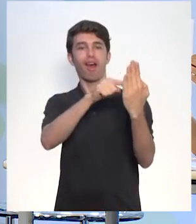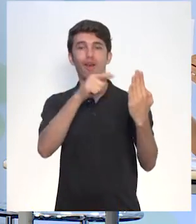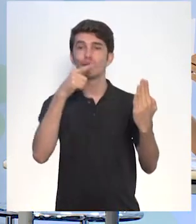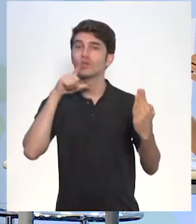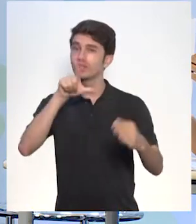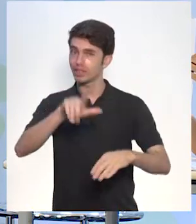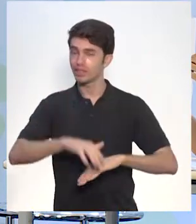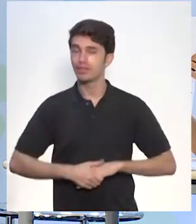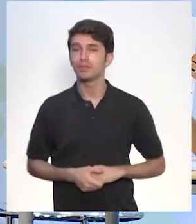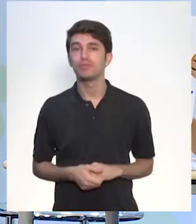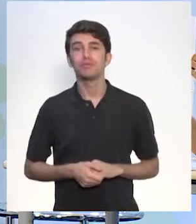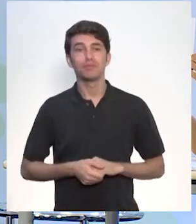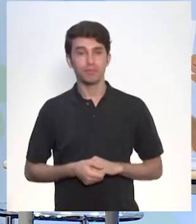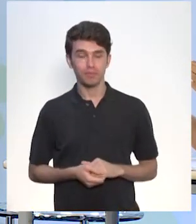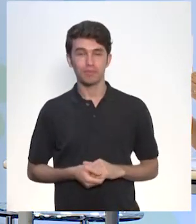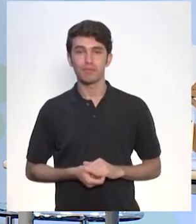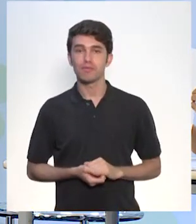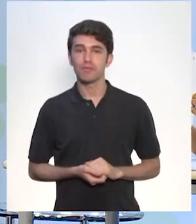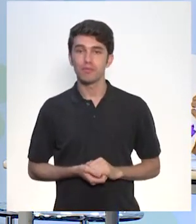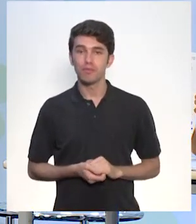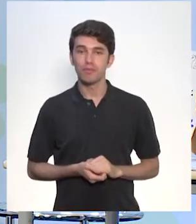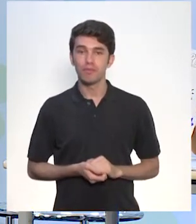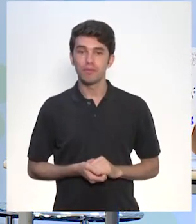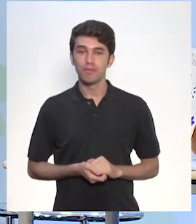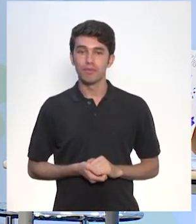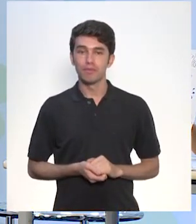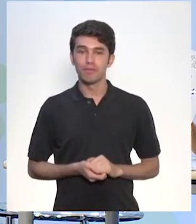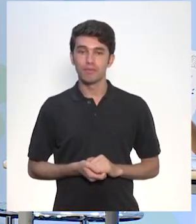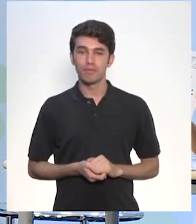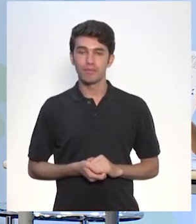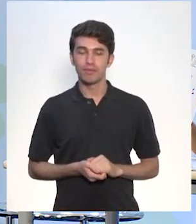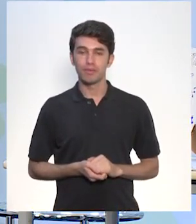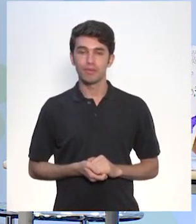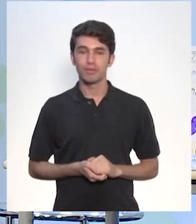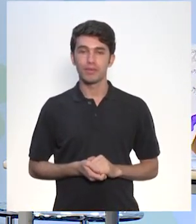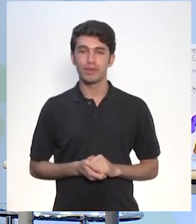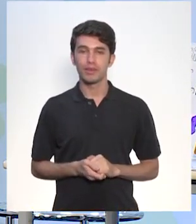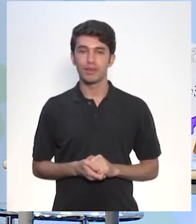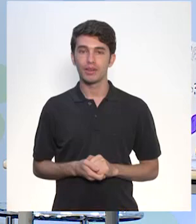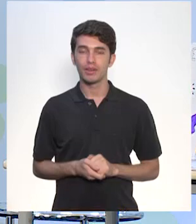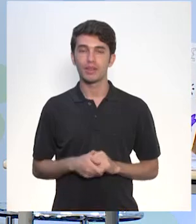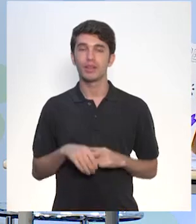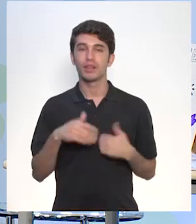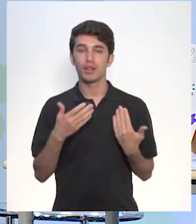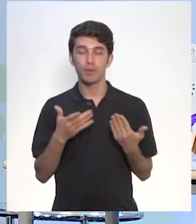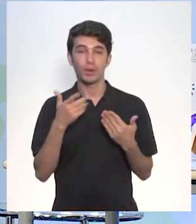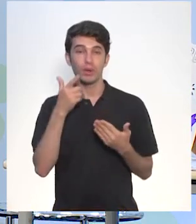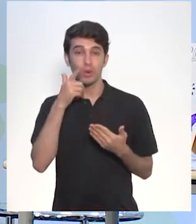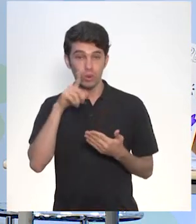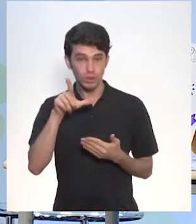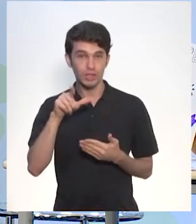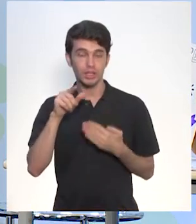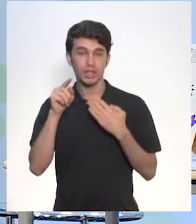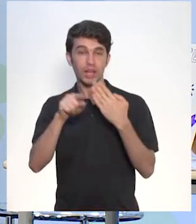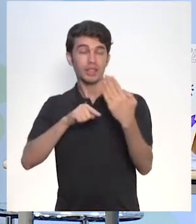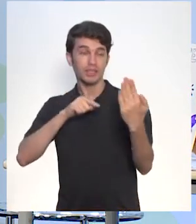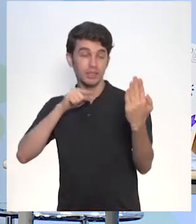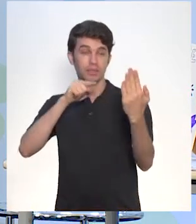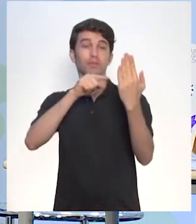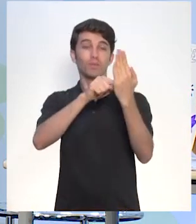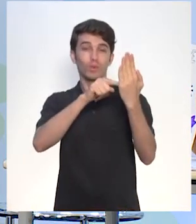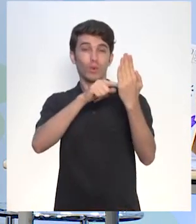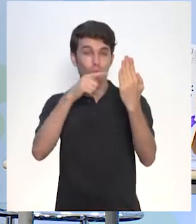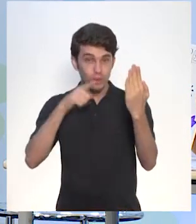algo, né, então lembrem-se que para concretizar esse objetivo, ou esse plano, ou esse projeto,